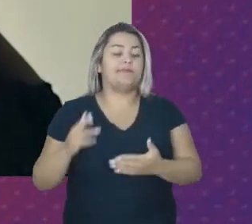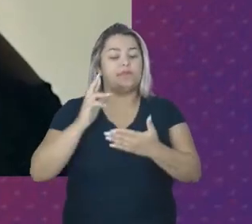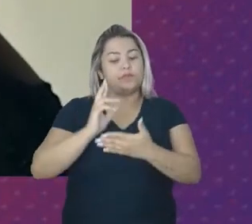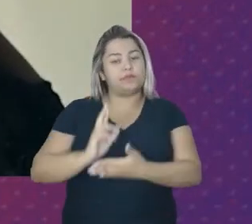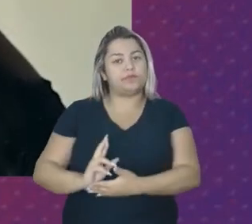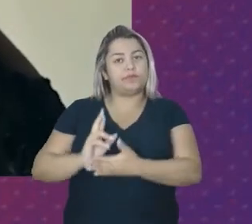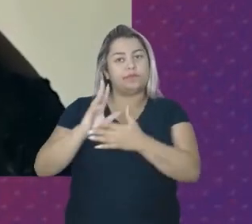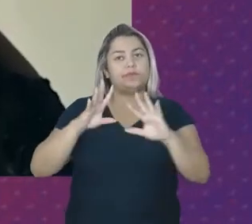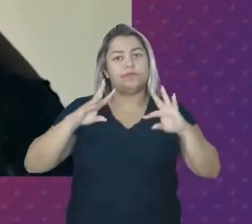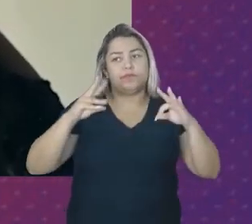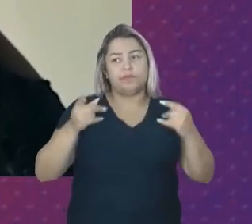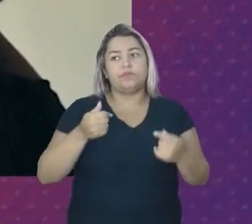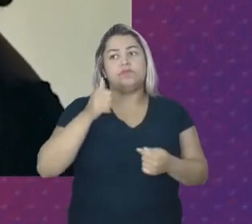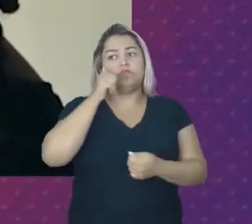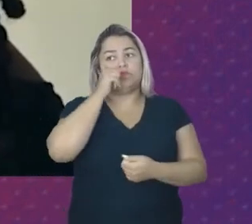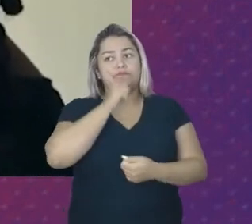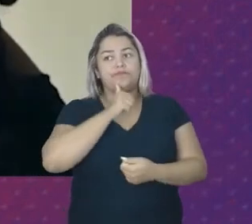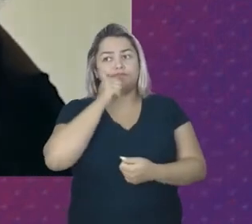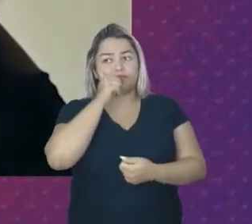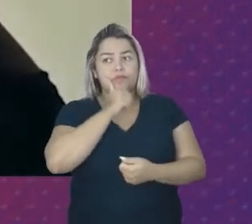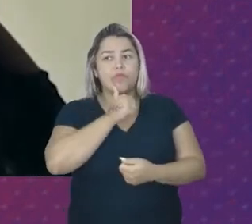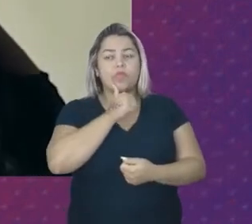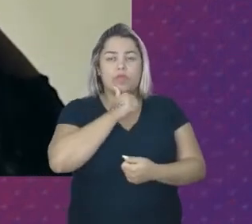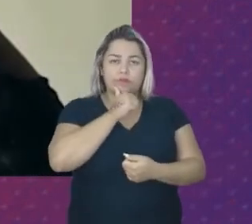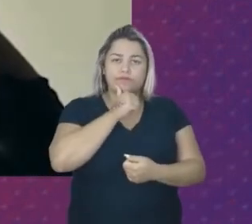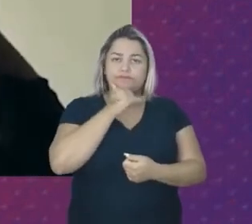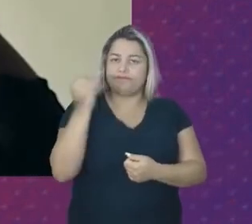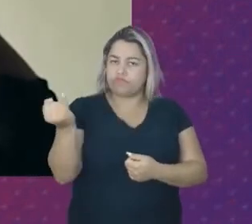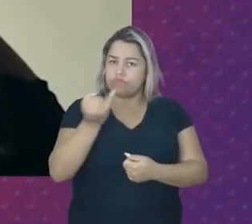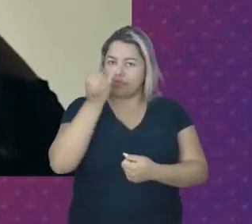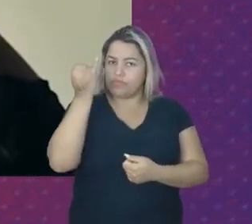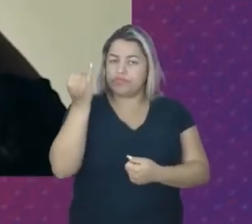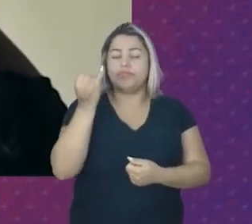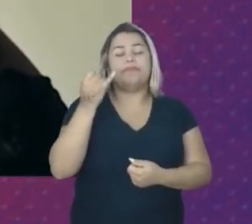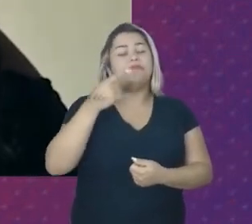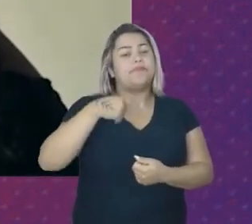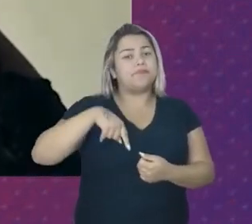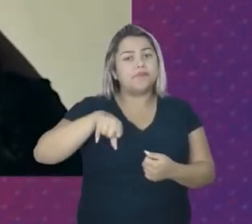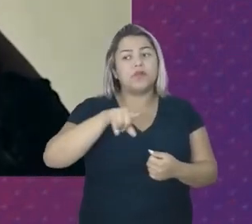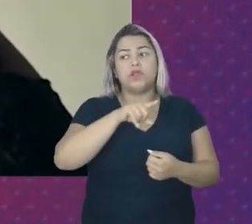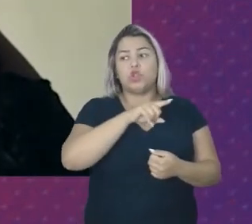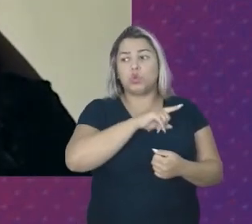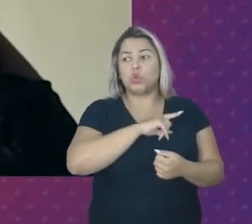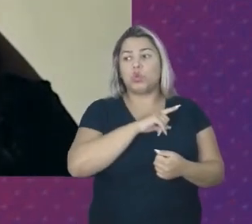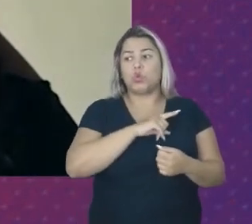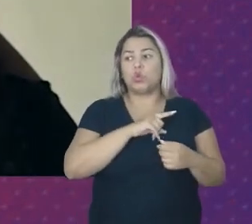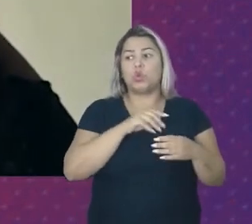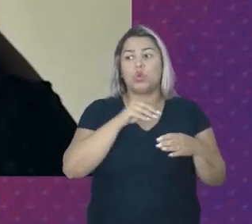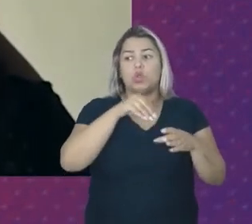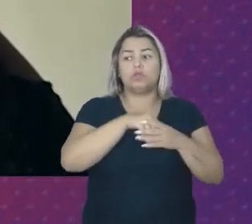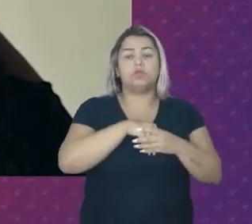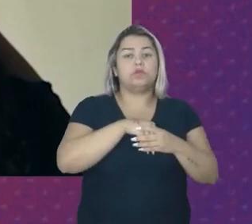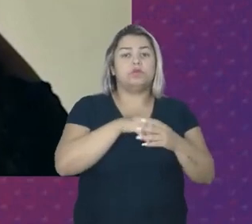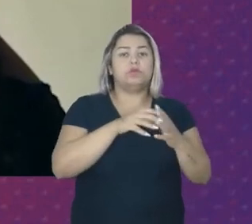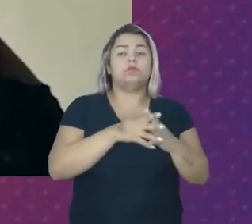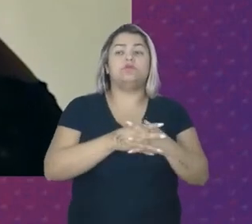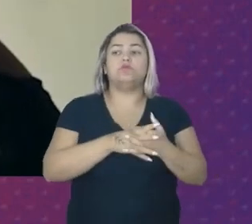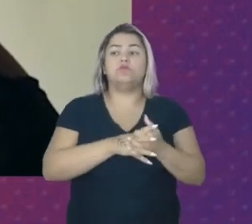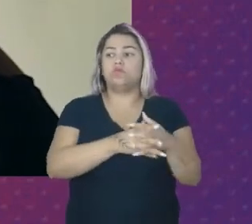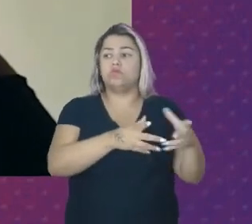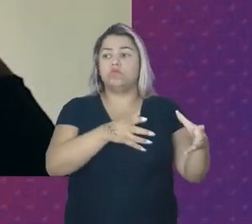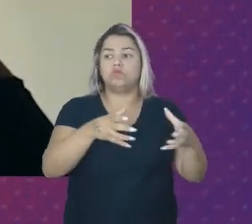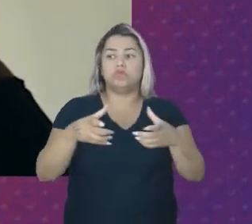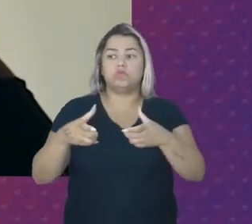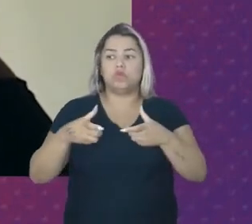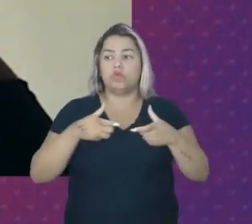mulheres e famílias no próximo período. Então, sim, é muito importante que a gente trate, dentro das nossas redes, dentro dos nossos espaços,